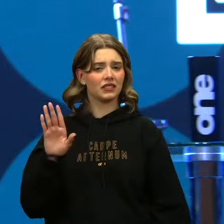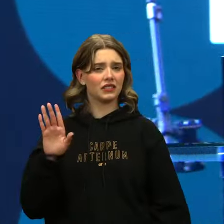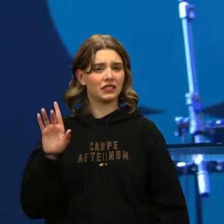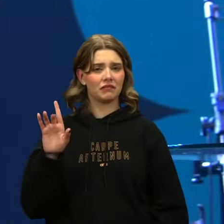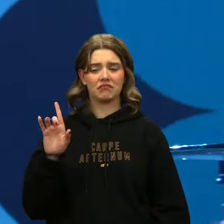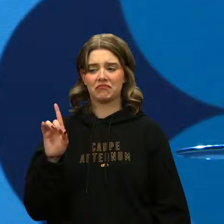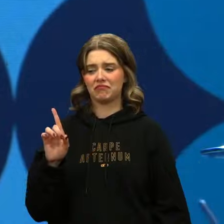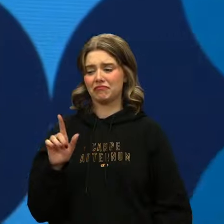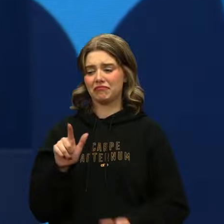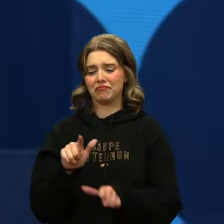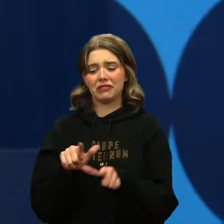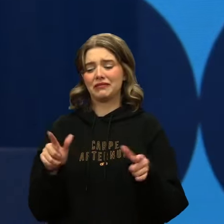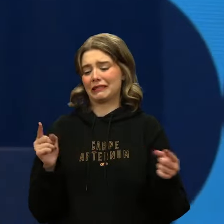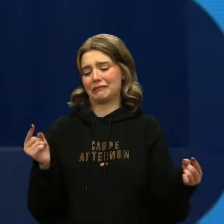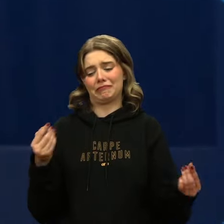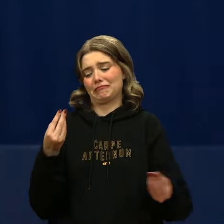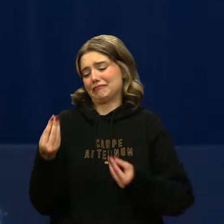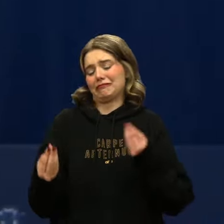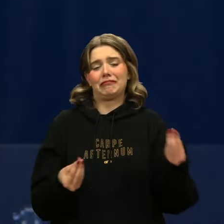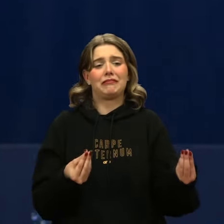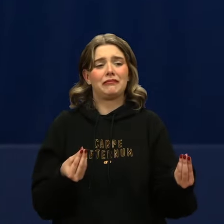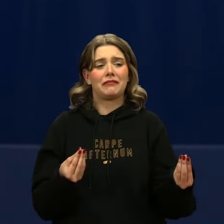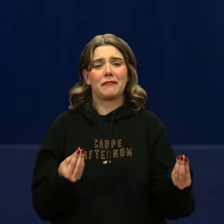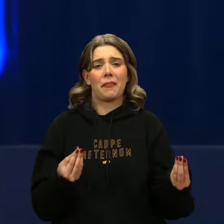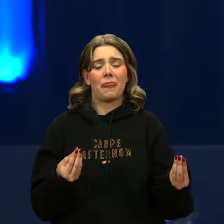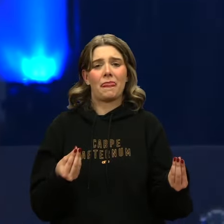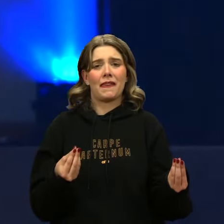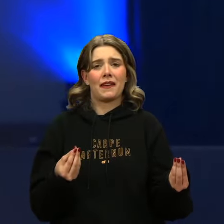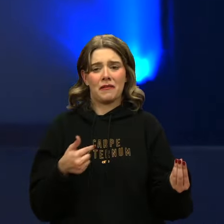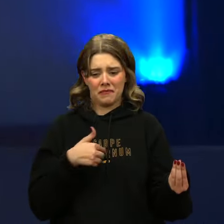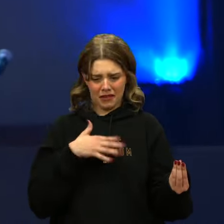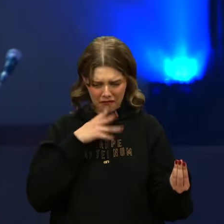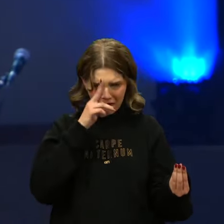suficiente. Você olha para as suas capacidades, não dá conta.